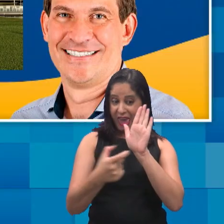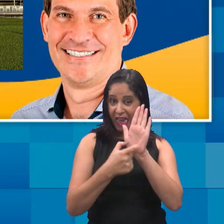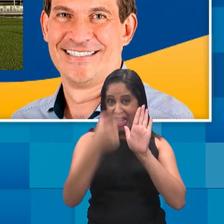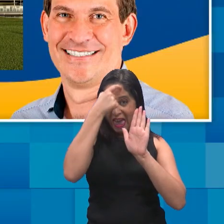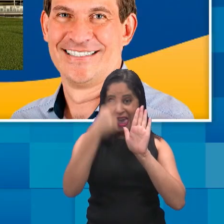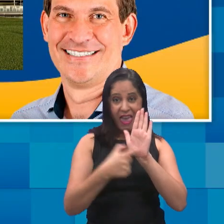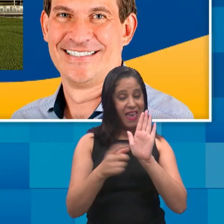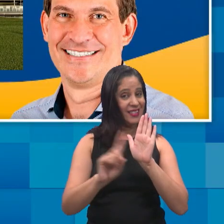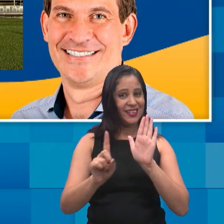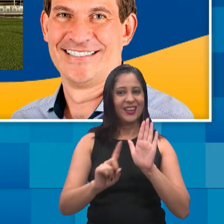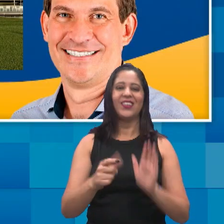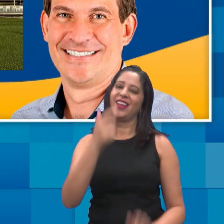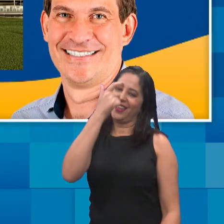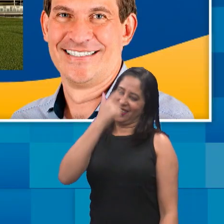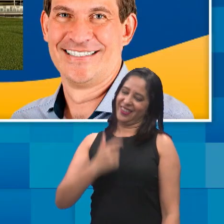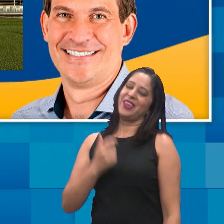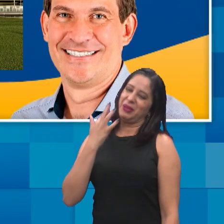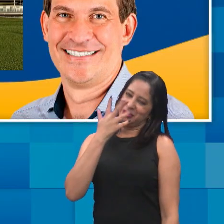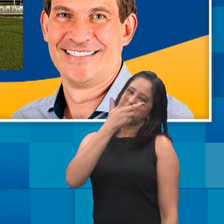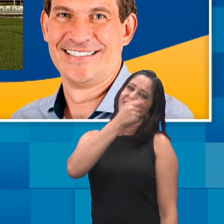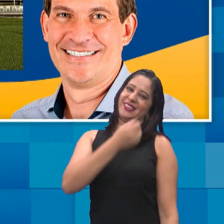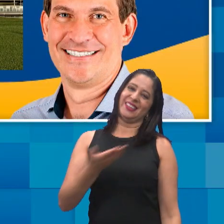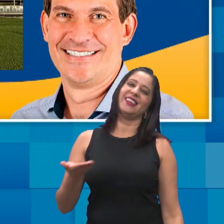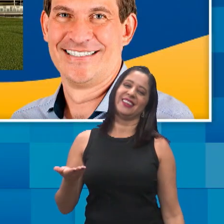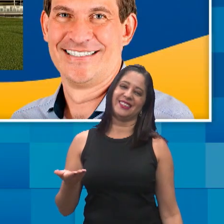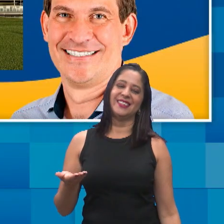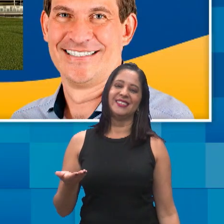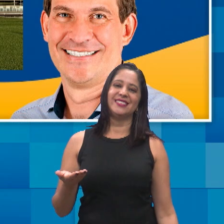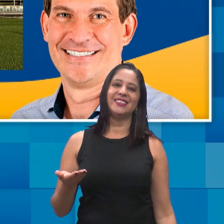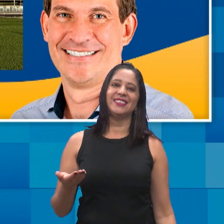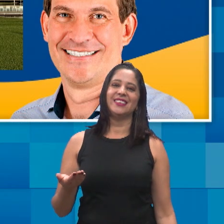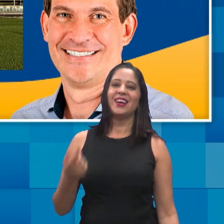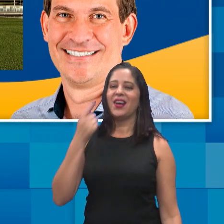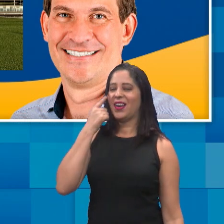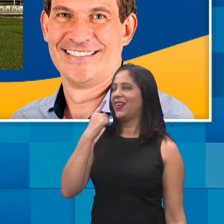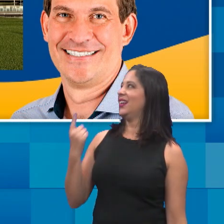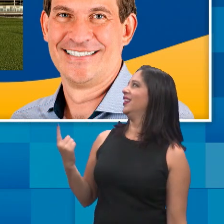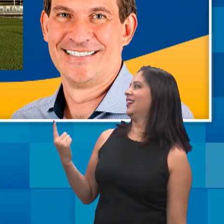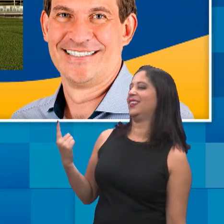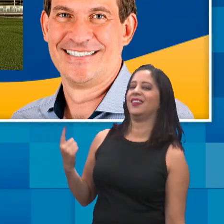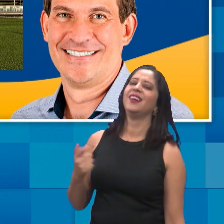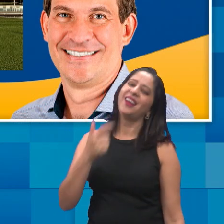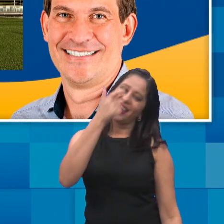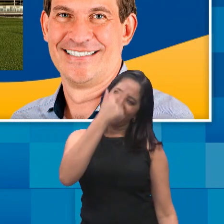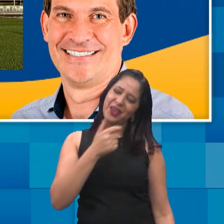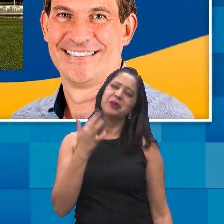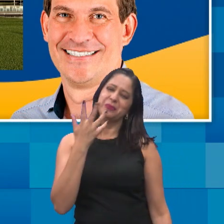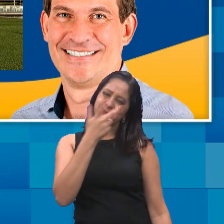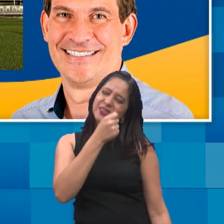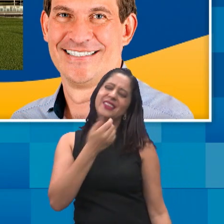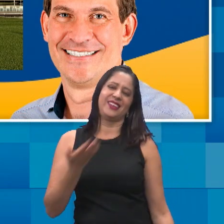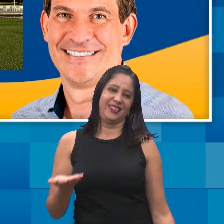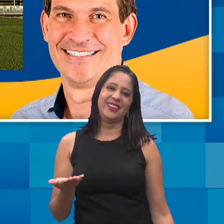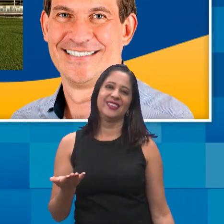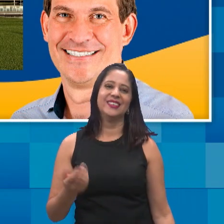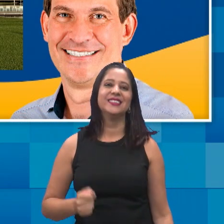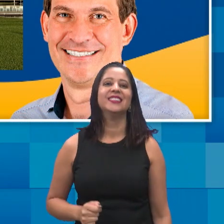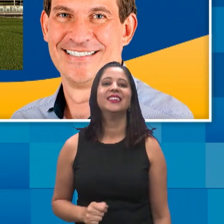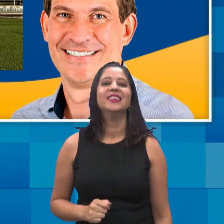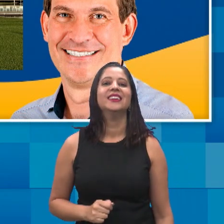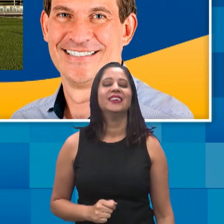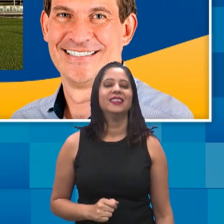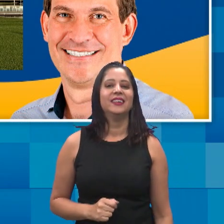modelo ajuda também, né? Um pouquinho, pelo menos um pouquinho, né? Já ajudou mais, mas hoje em dia ainda dá para o gasto,